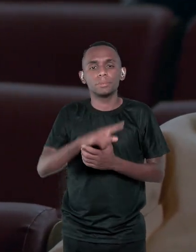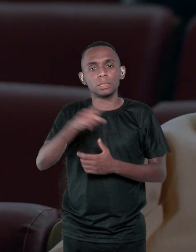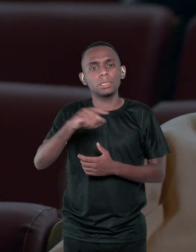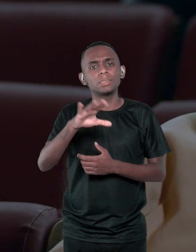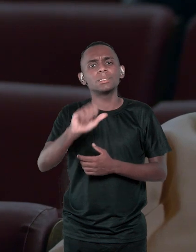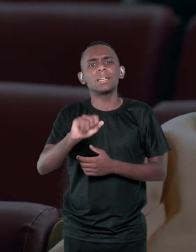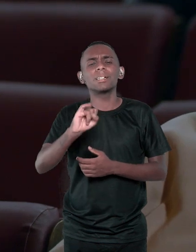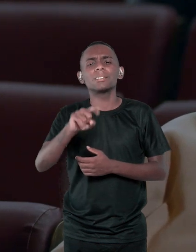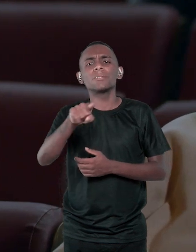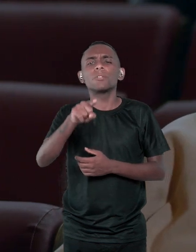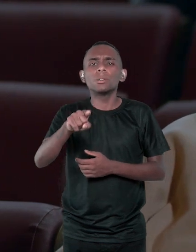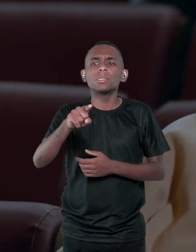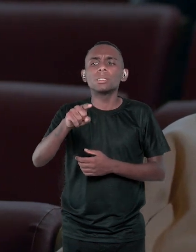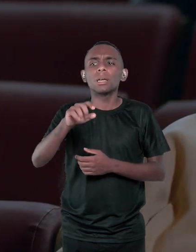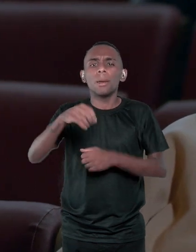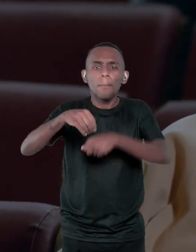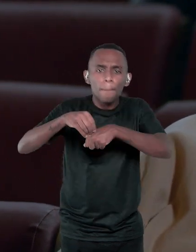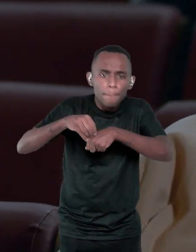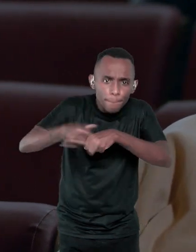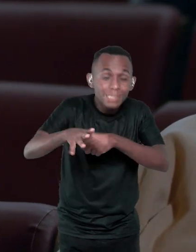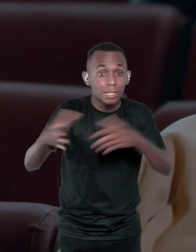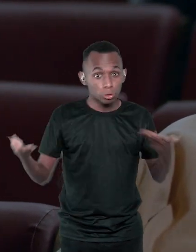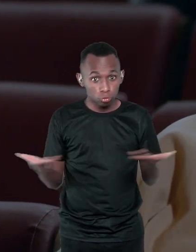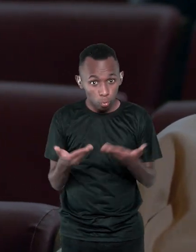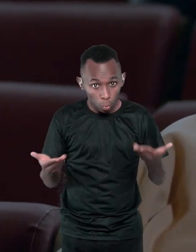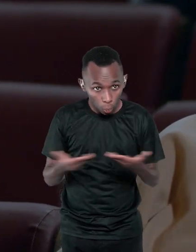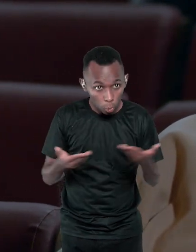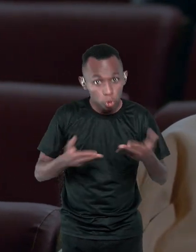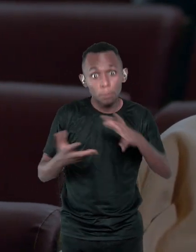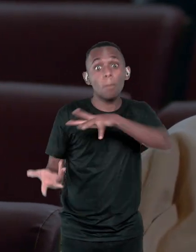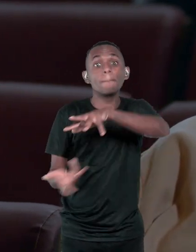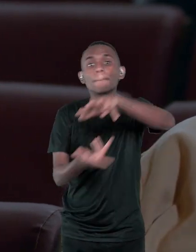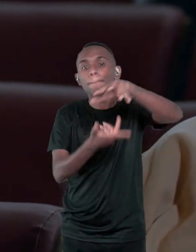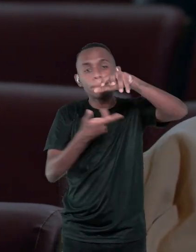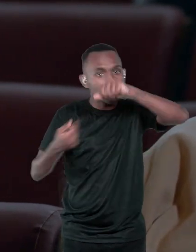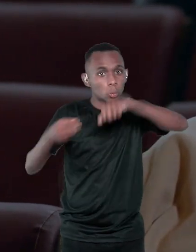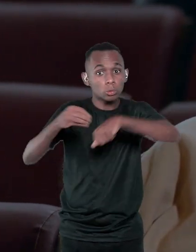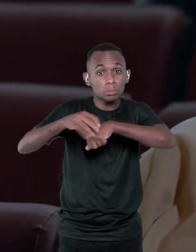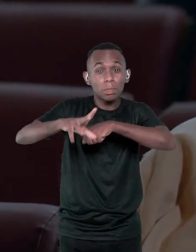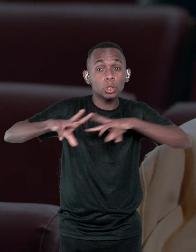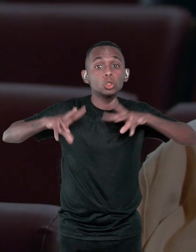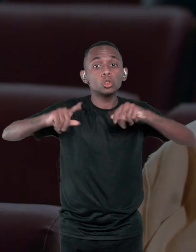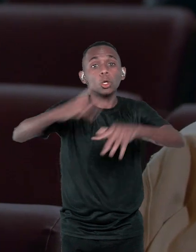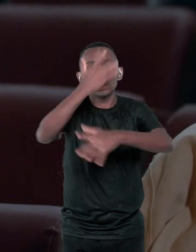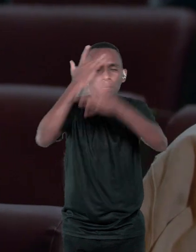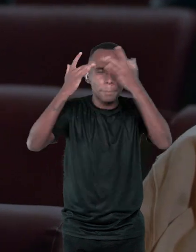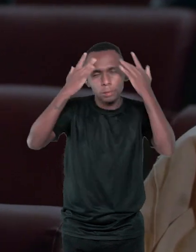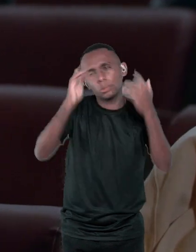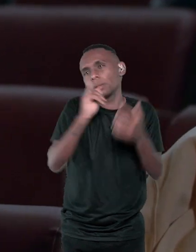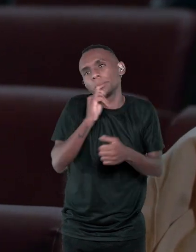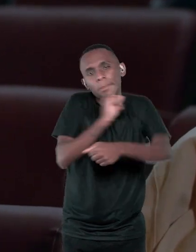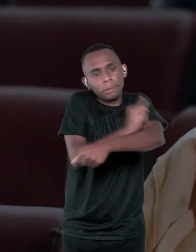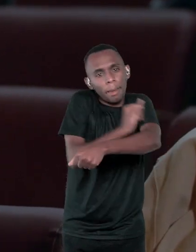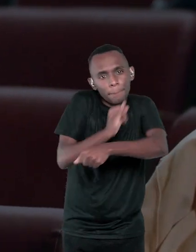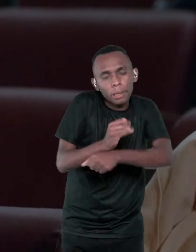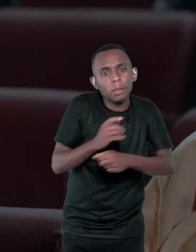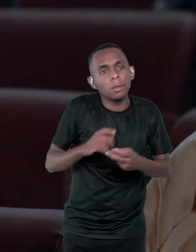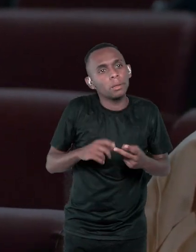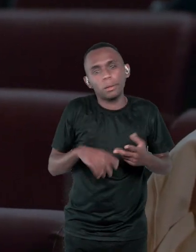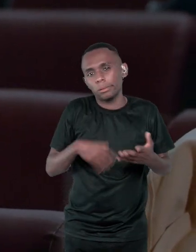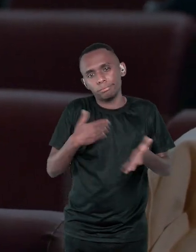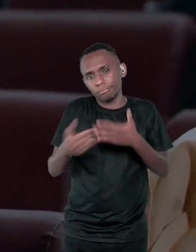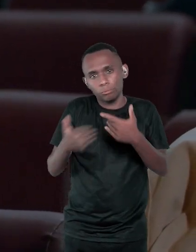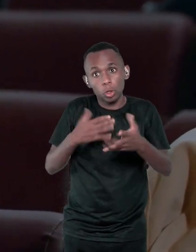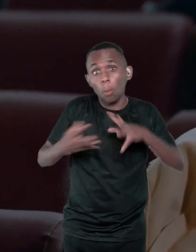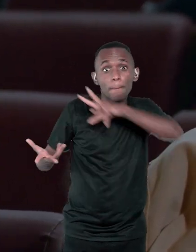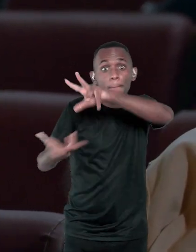Zeca, se você tivesse que passar uma mensagem hoje para o mundo, para todas as pessoas aqui em Itabira,